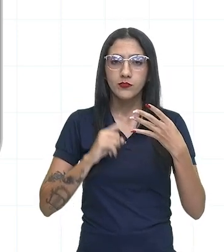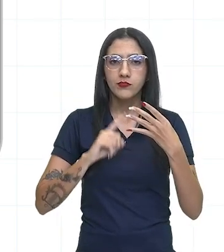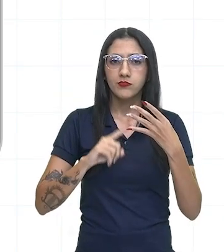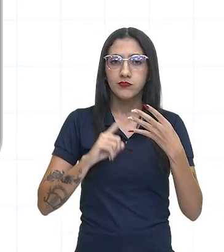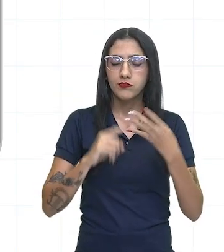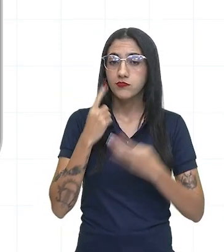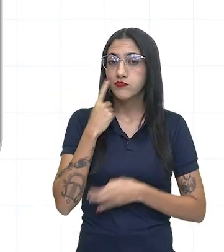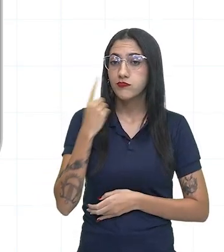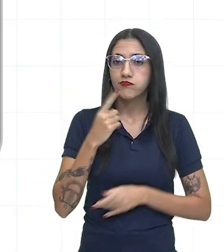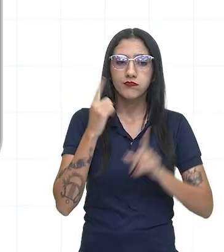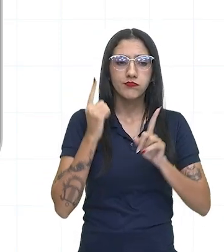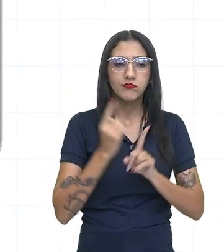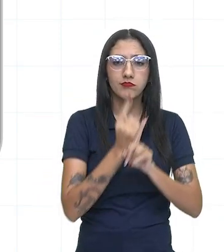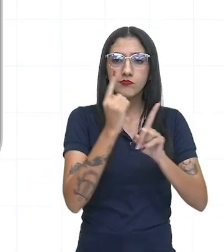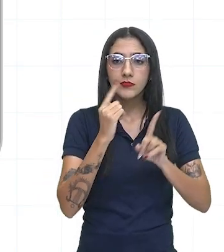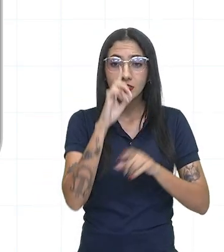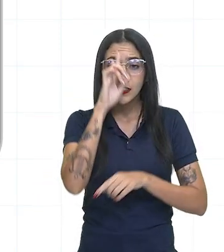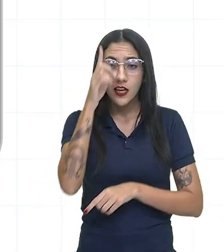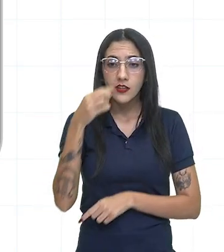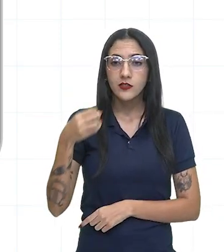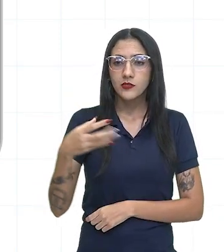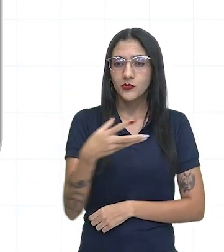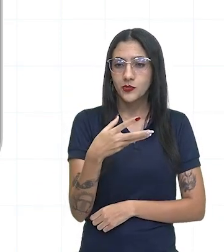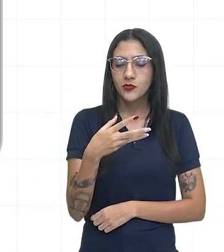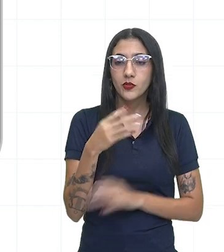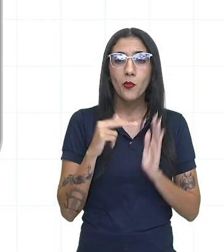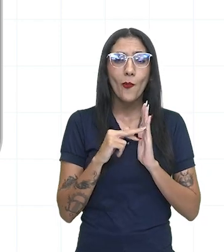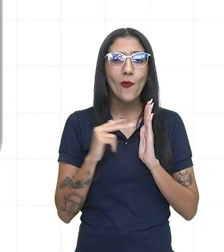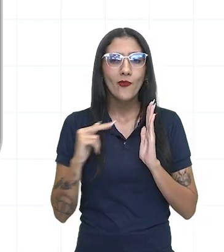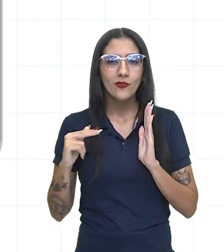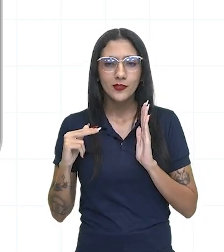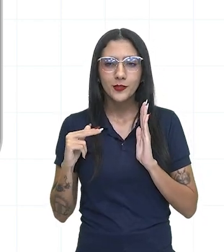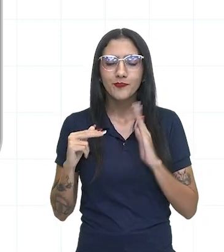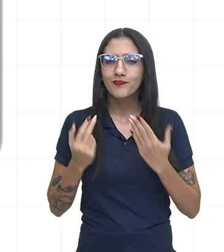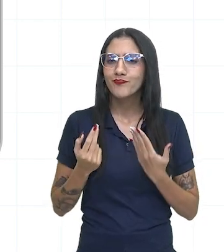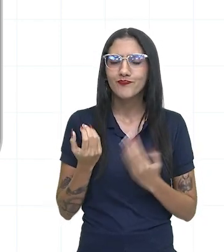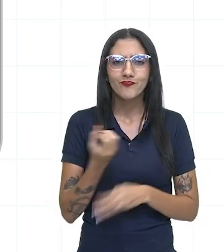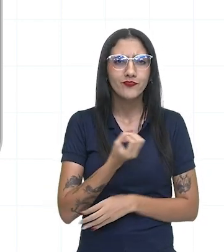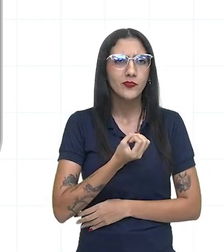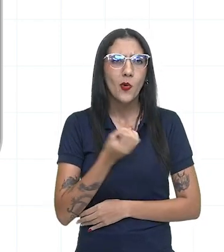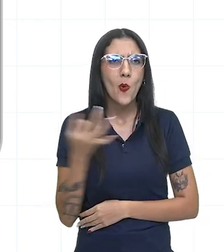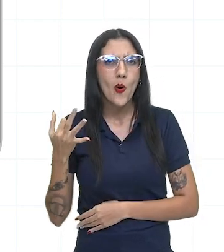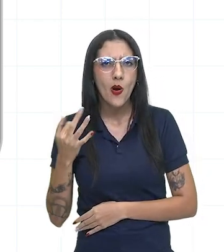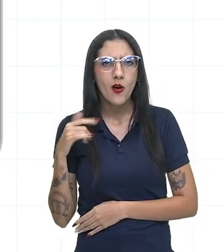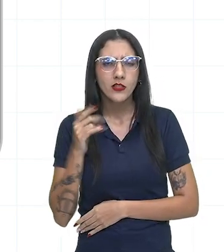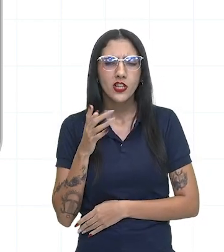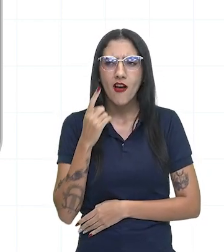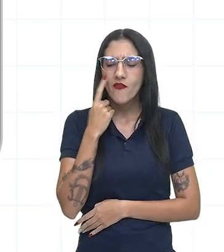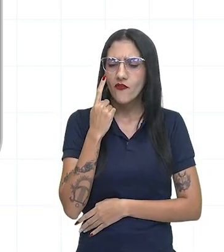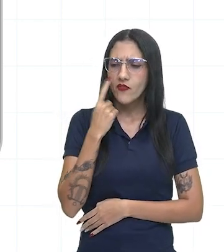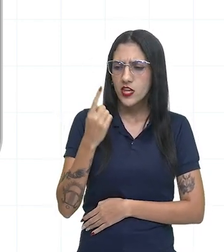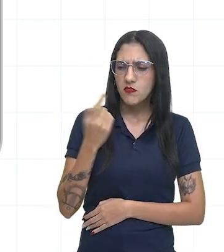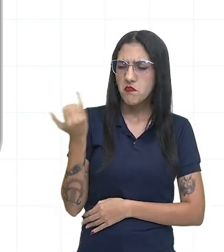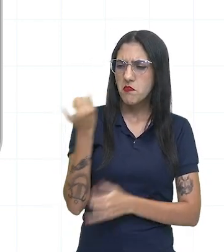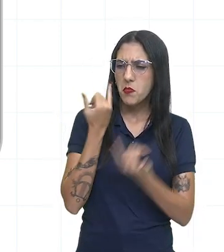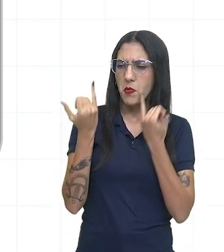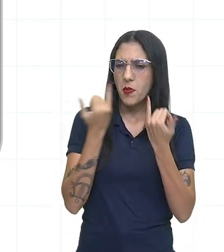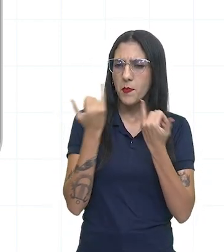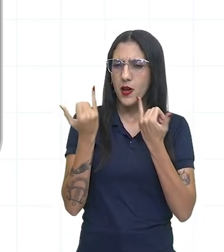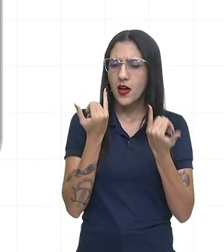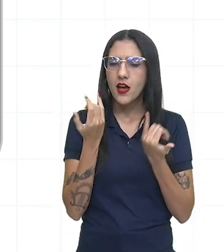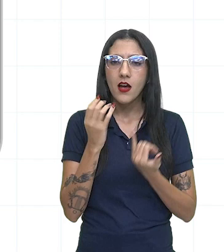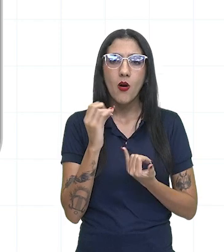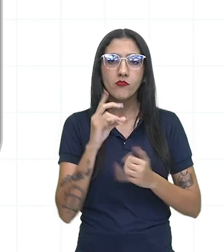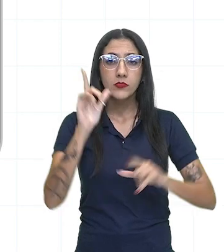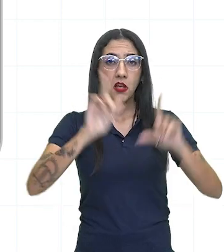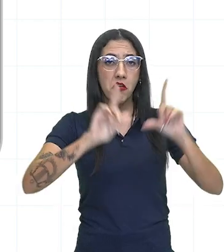ver sobre descobertas inovadoras. Quantas vezes nós já vimos ali numa matéria de jornal que estava